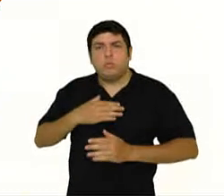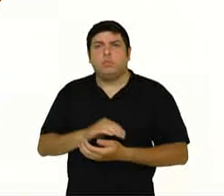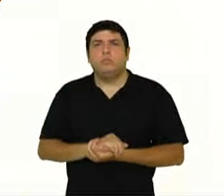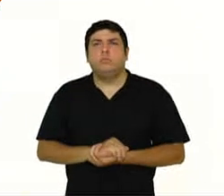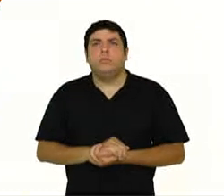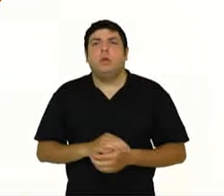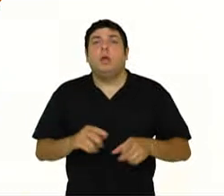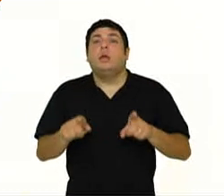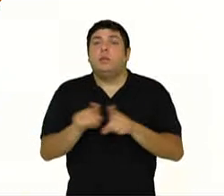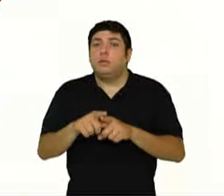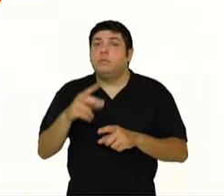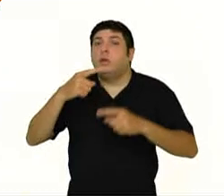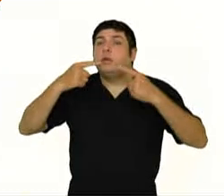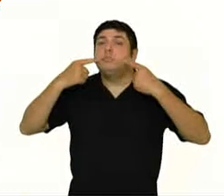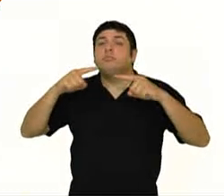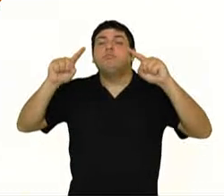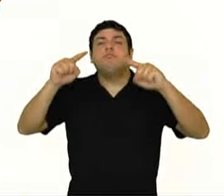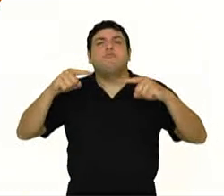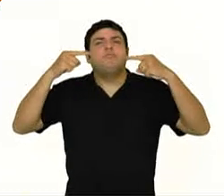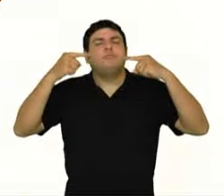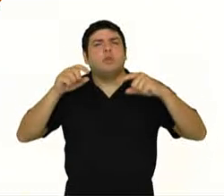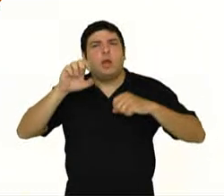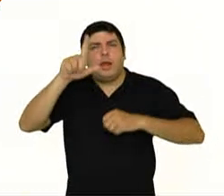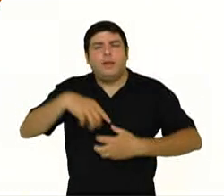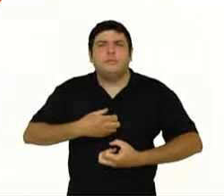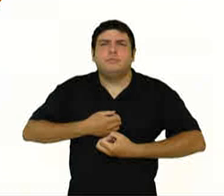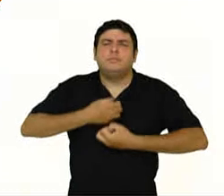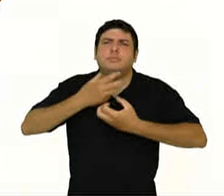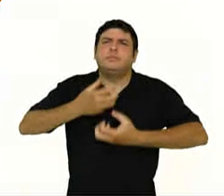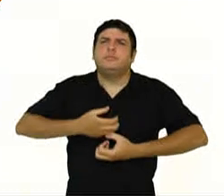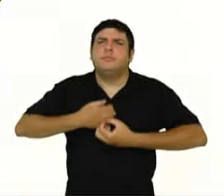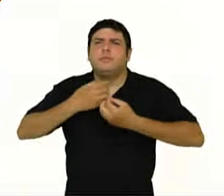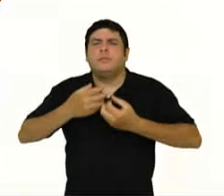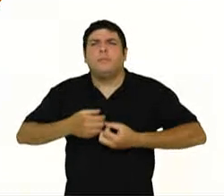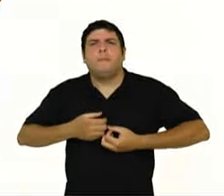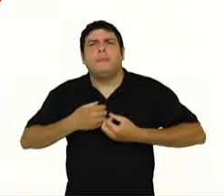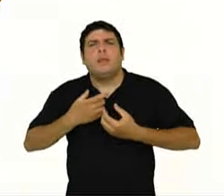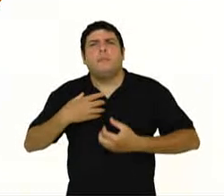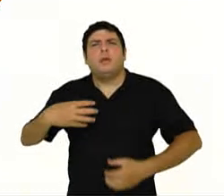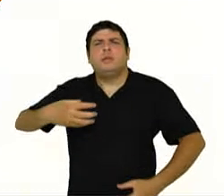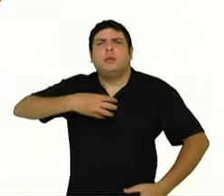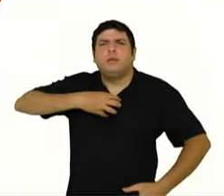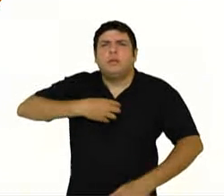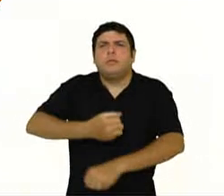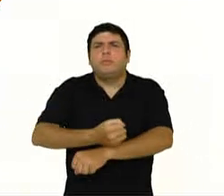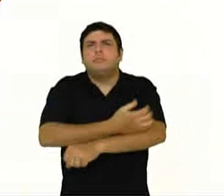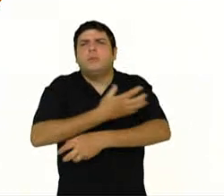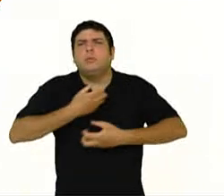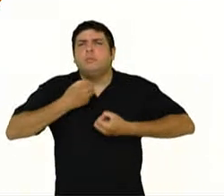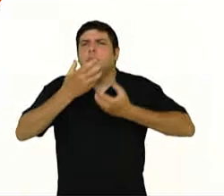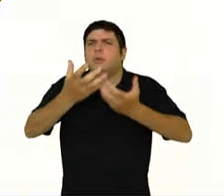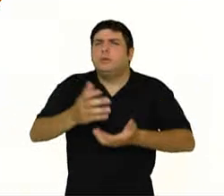muitas vezes, né? É emotiva, cada um contando ali o que está passando, vai no seu coração. Os poemas, quando o foco sou